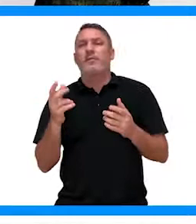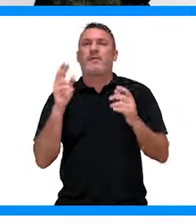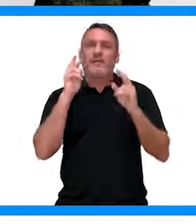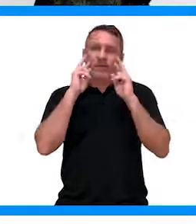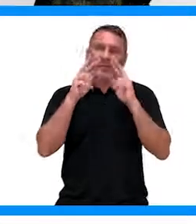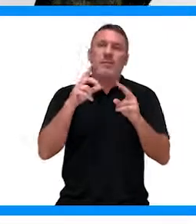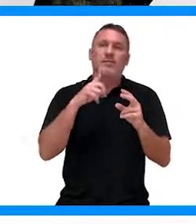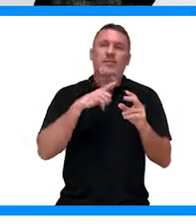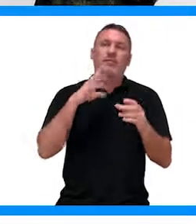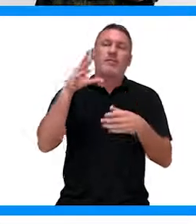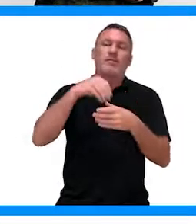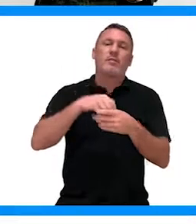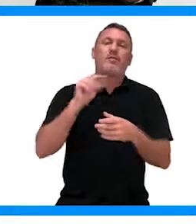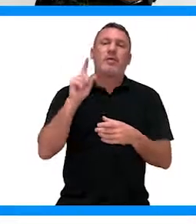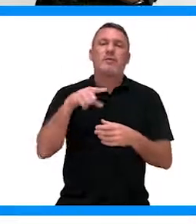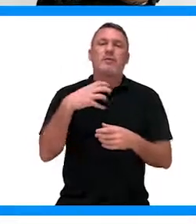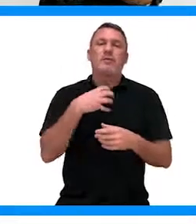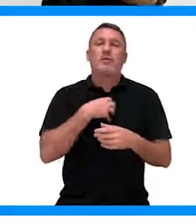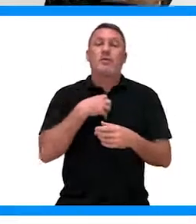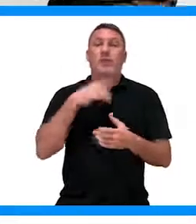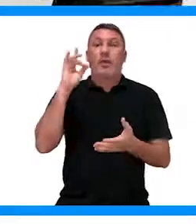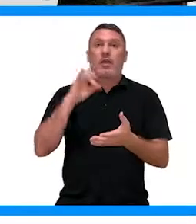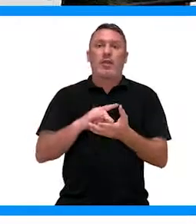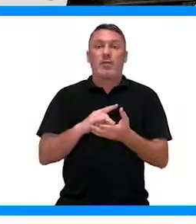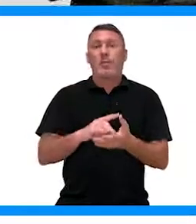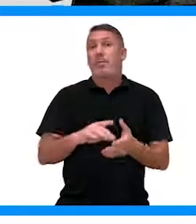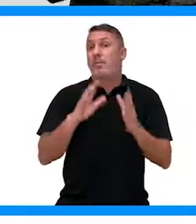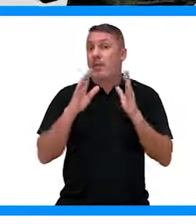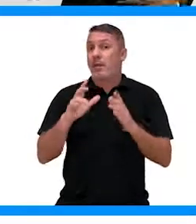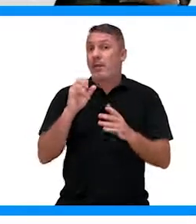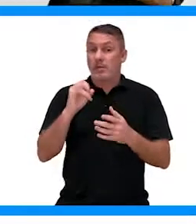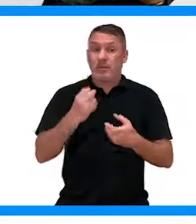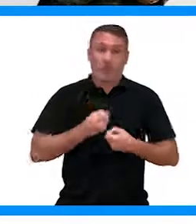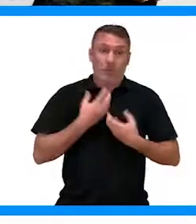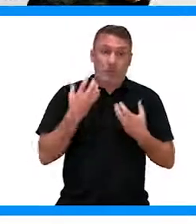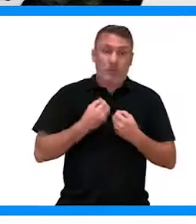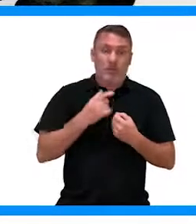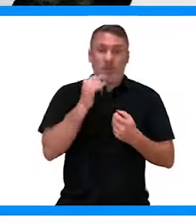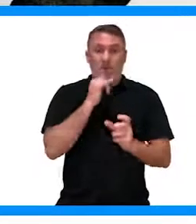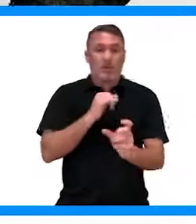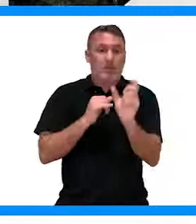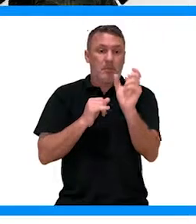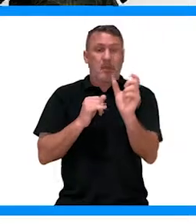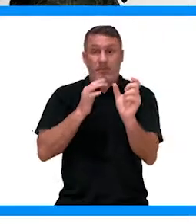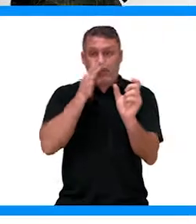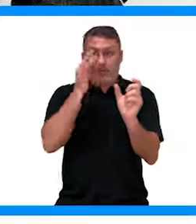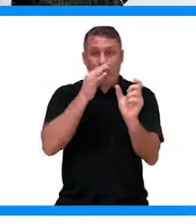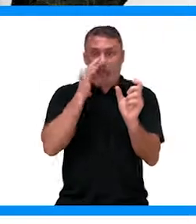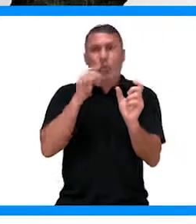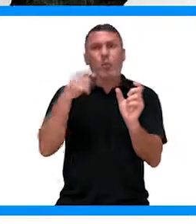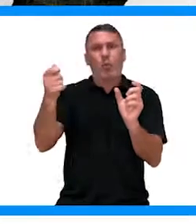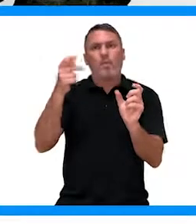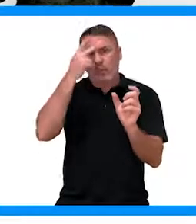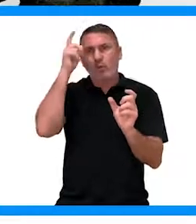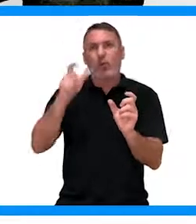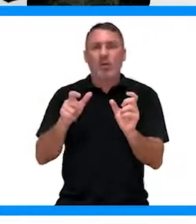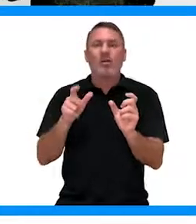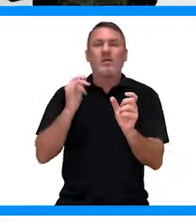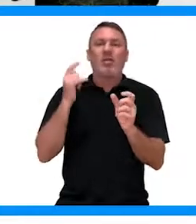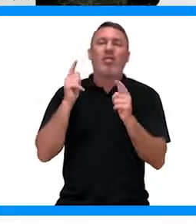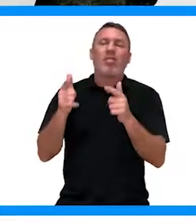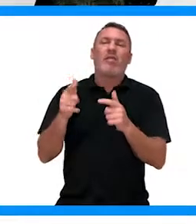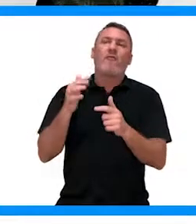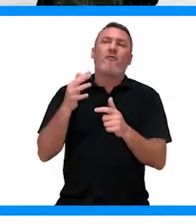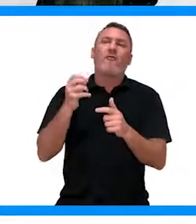algumas palavras, a gente vai ver que está relacionado ao sentido real. Agora, se num poema eu uso a palavra flor, pode se referir a uma